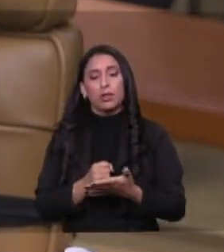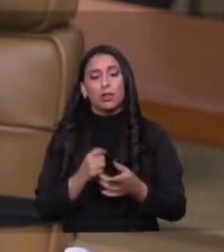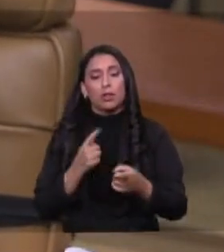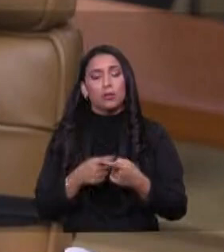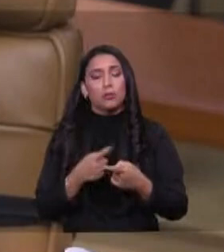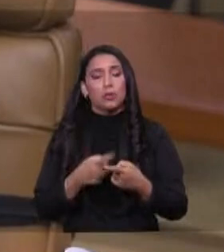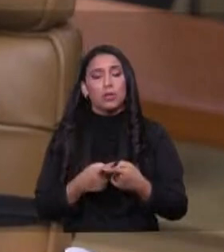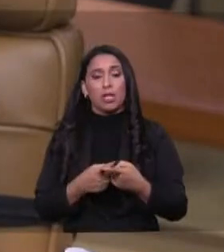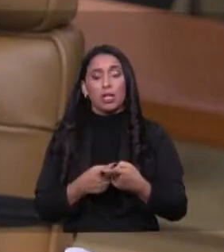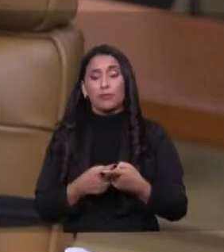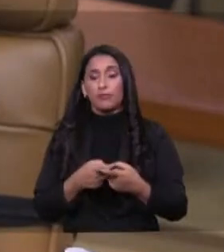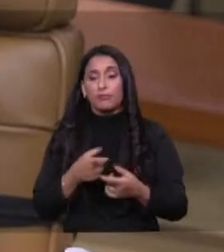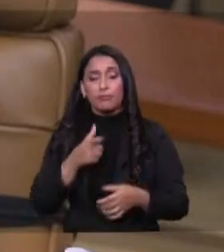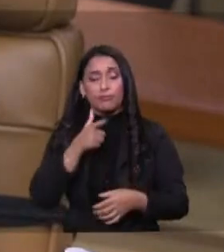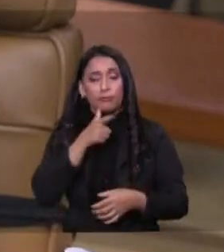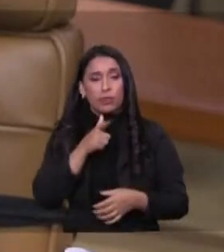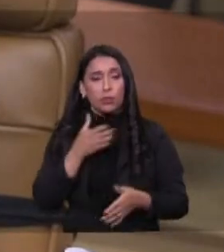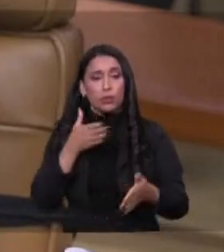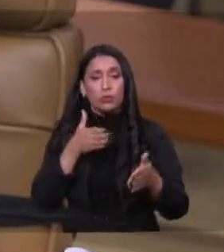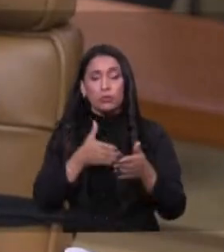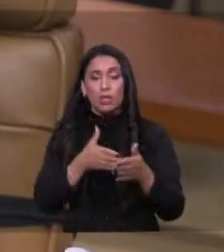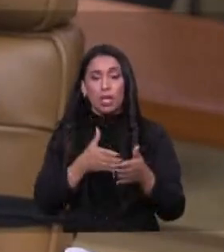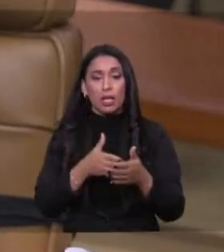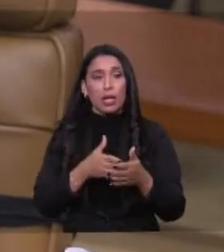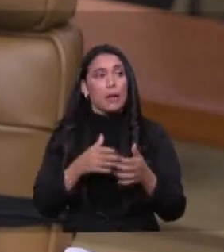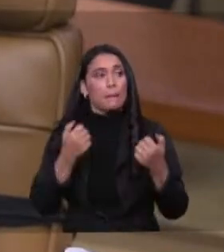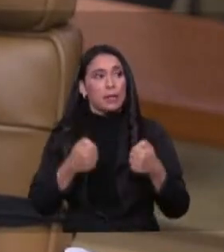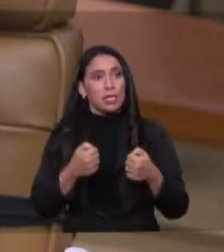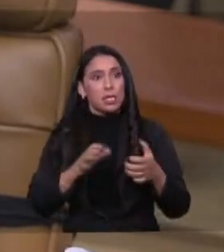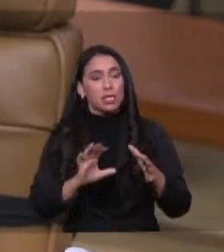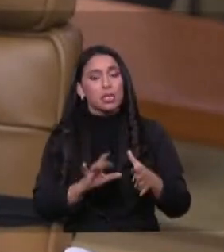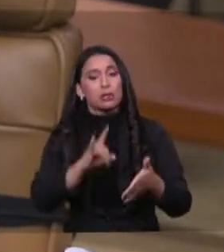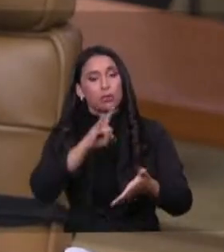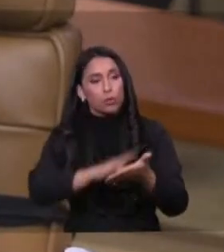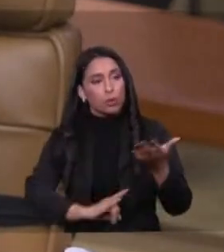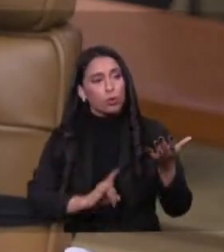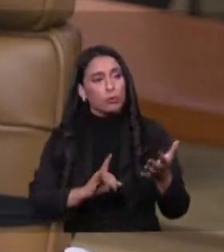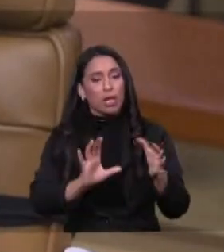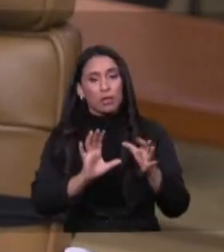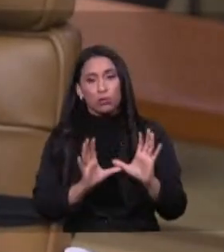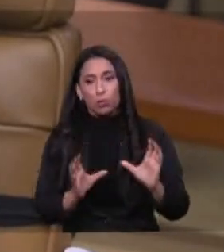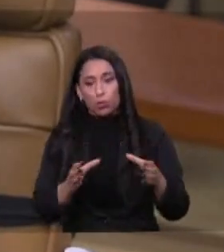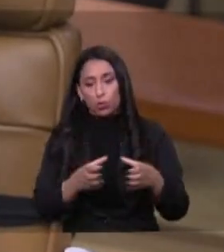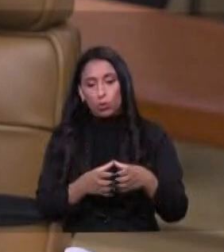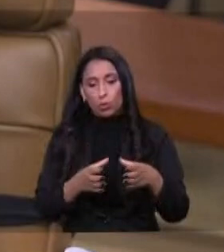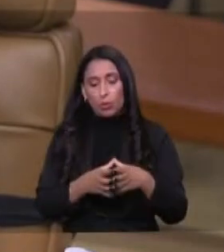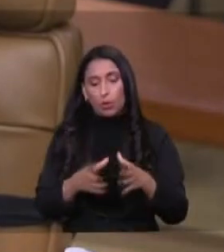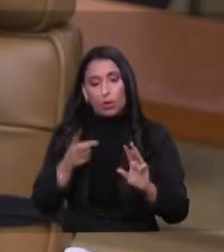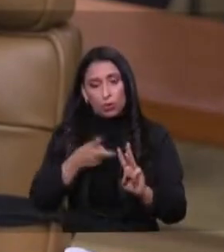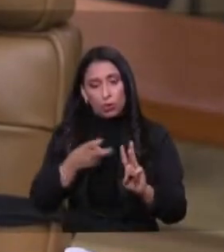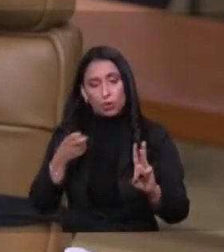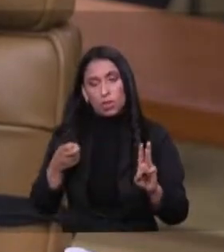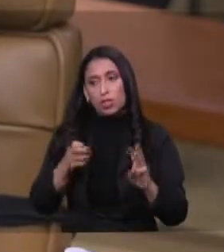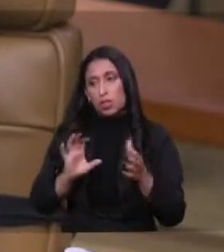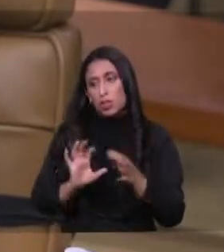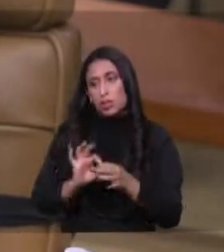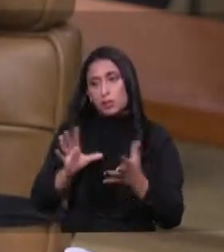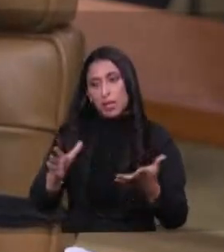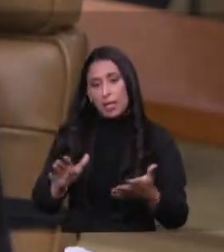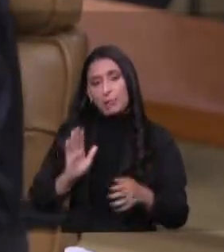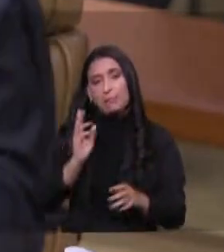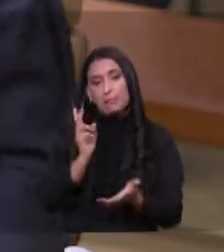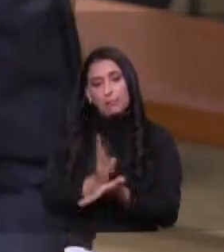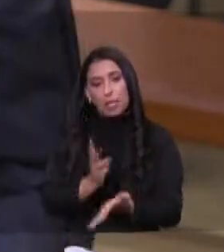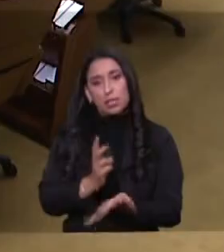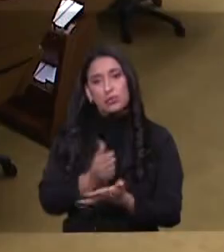porque não se consegue chegar ou ter a autorização correspondente da comunidade indígena, apesar desses mais de 10